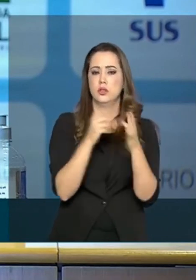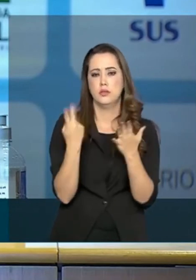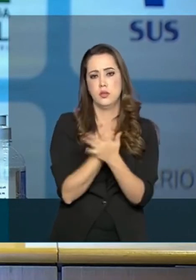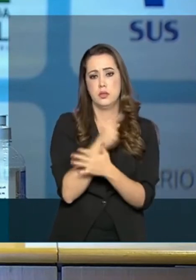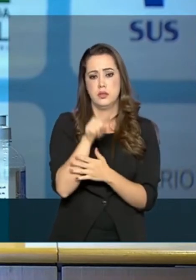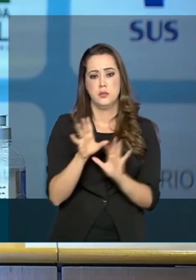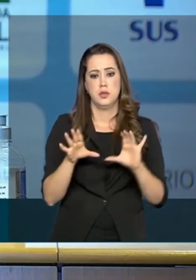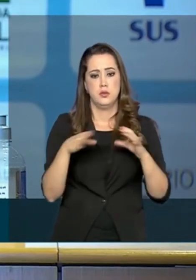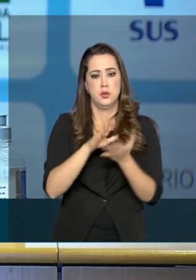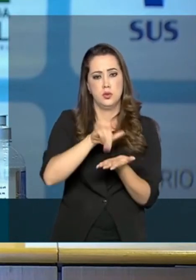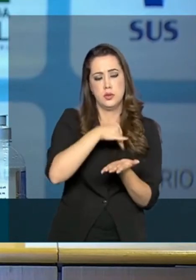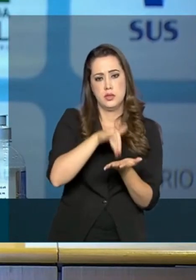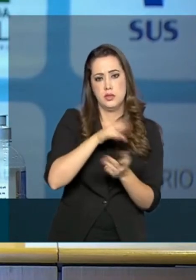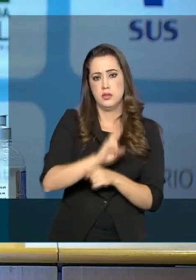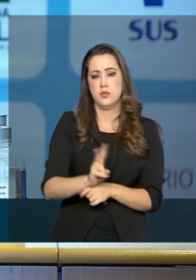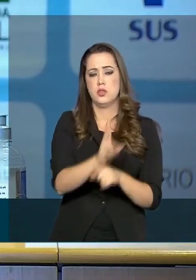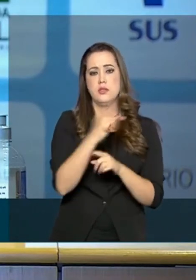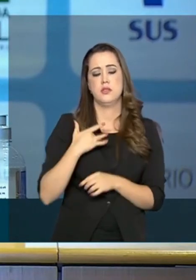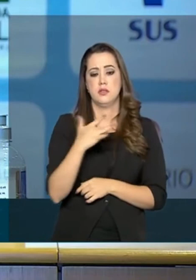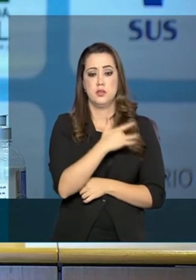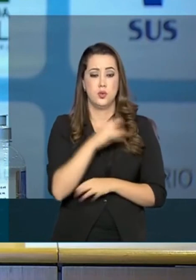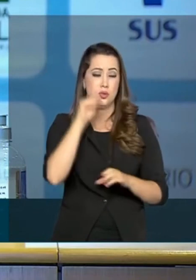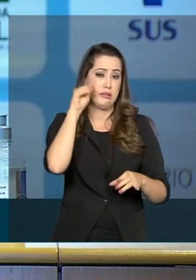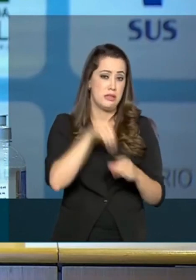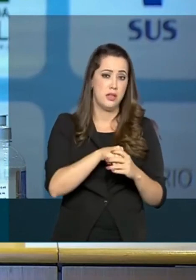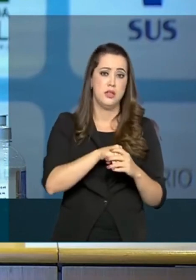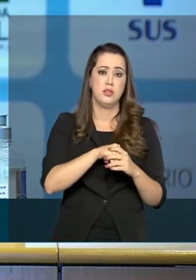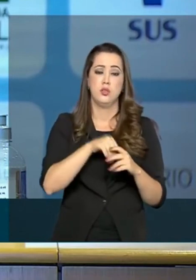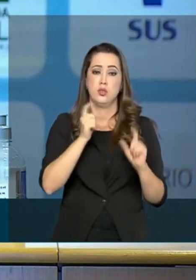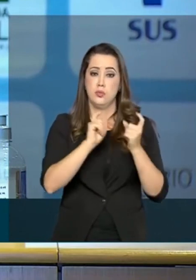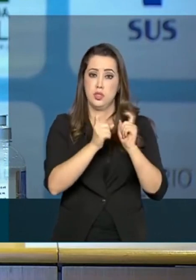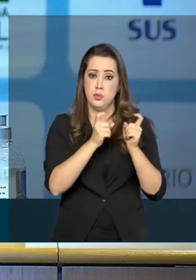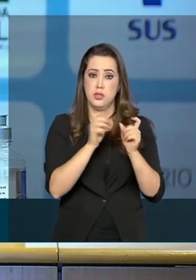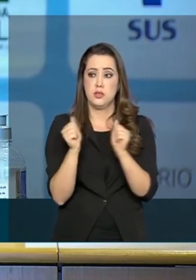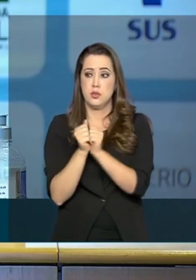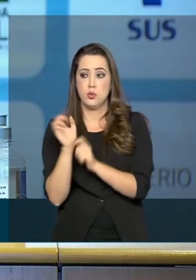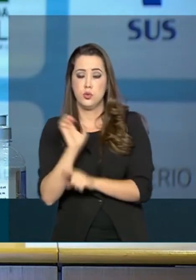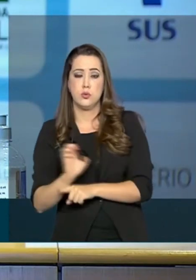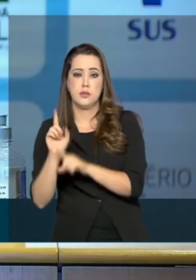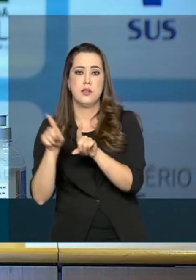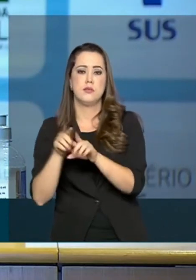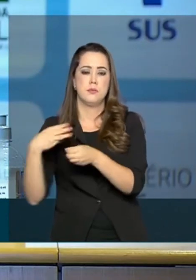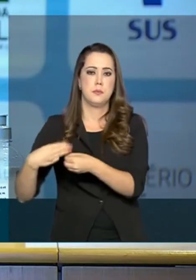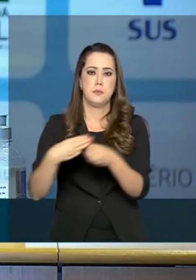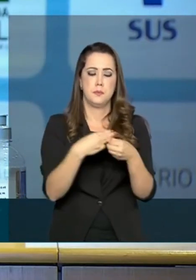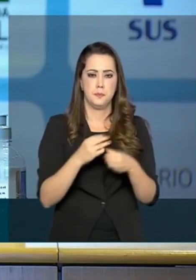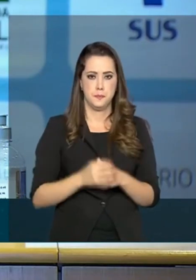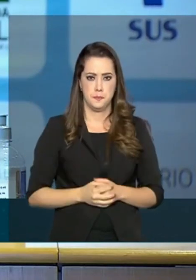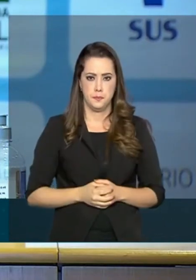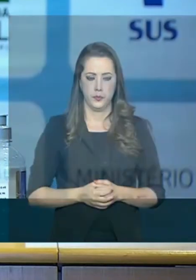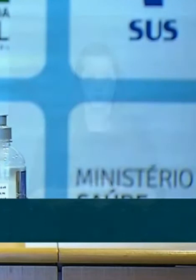realizada pela nossa Secretaria de Vigilância em Saúde, dentro de uma gestão tripartite com estados e municípios.